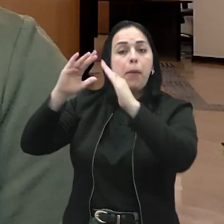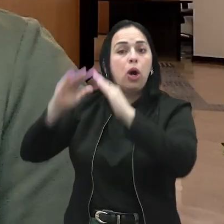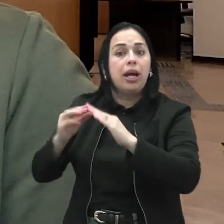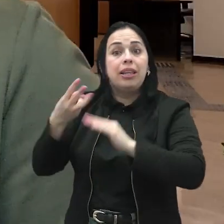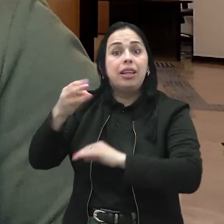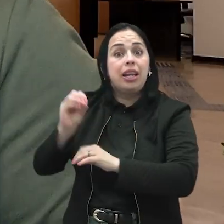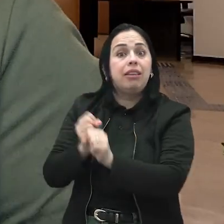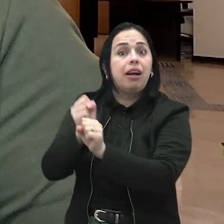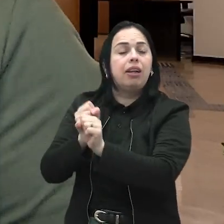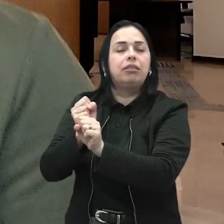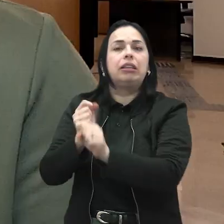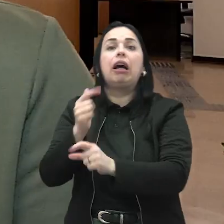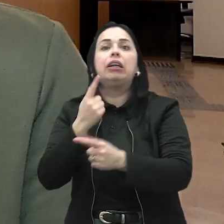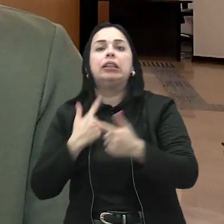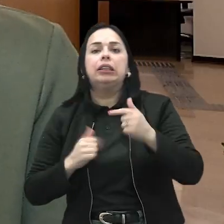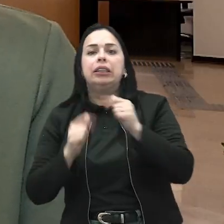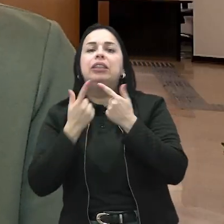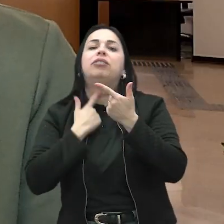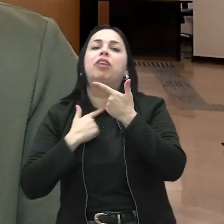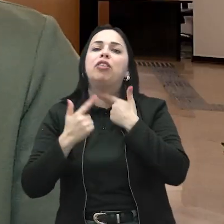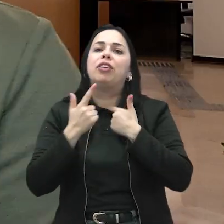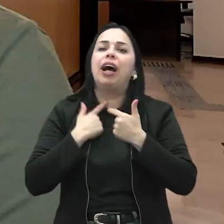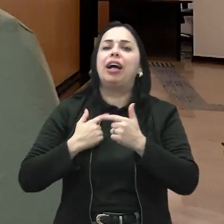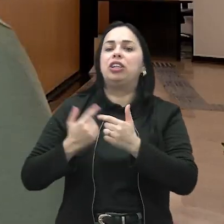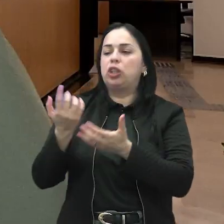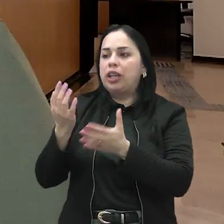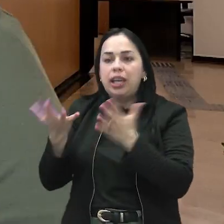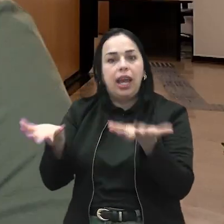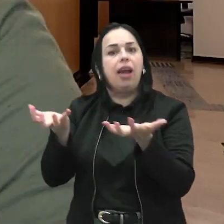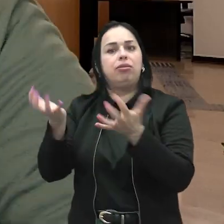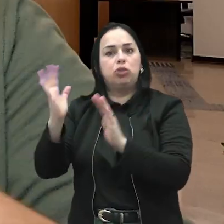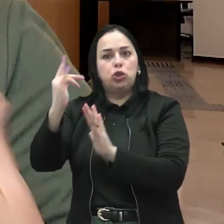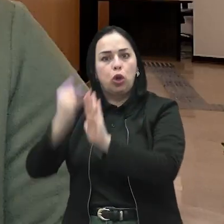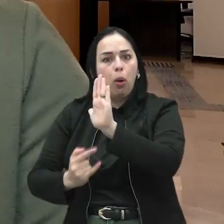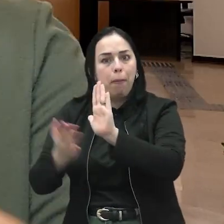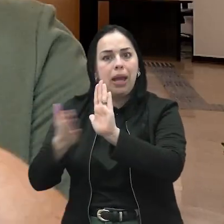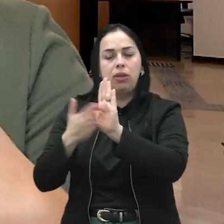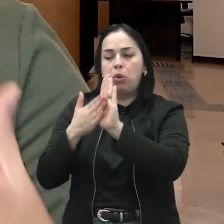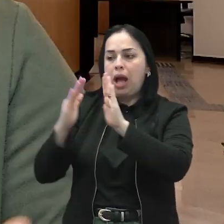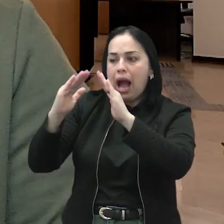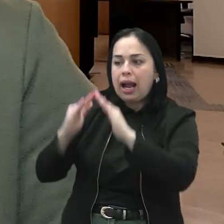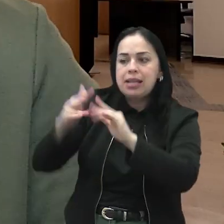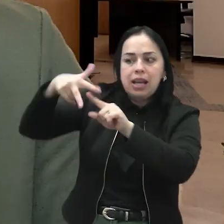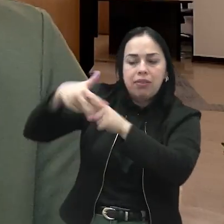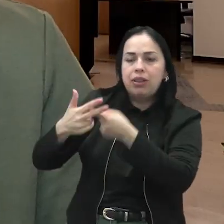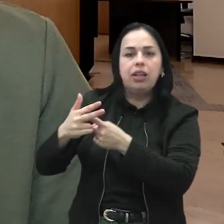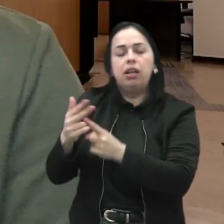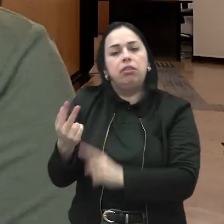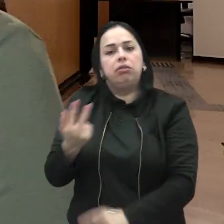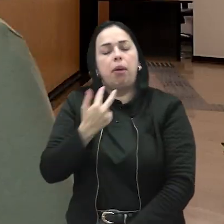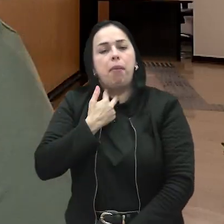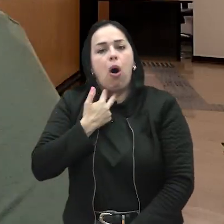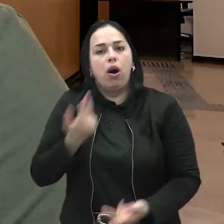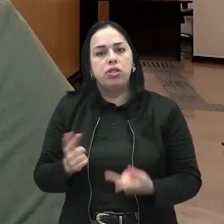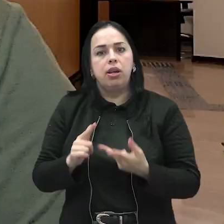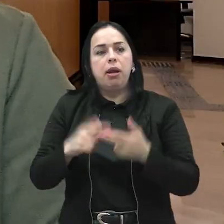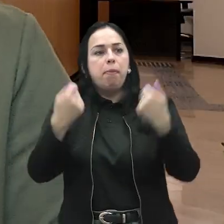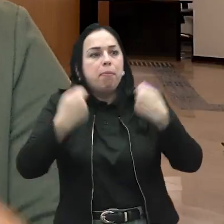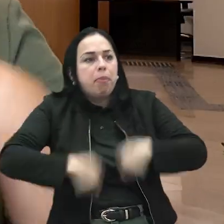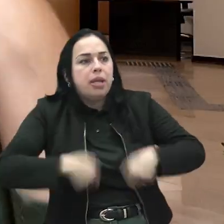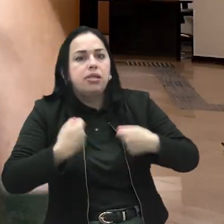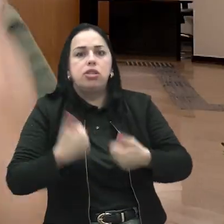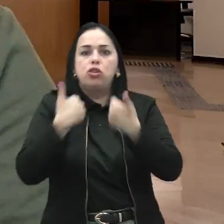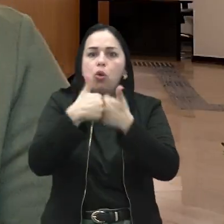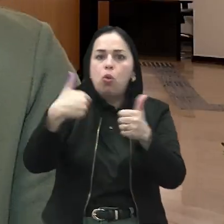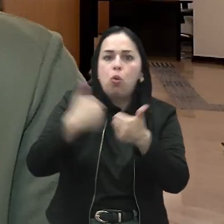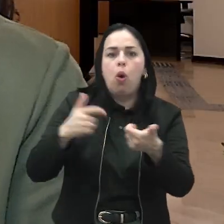mesmo bairro, que anseia pela regularização, anseia por construir melhor, arrumar sua casa e não pode, anseia pela água,